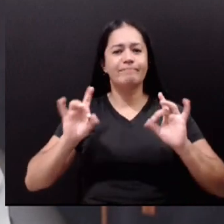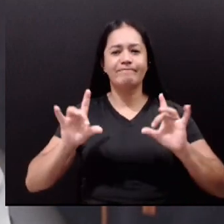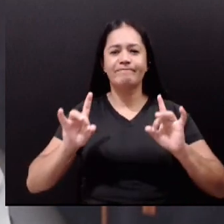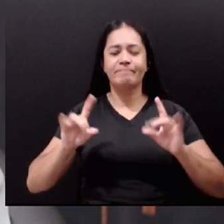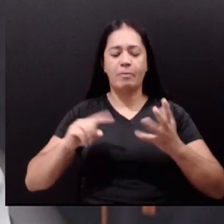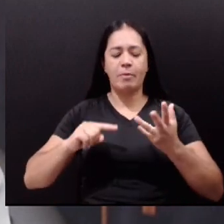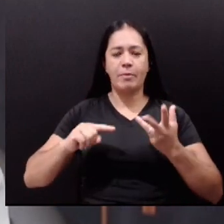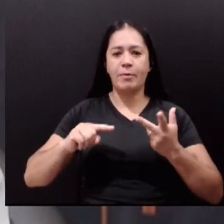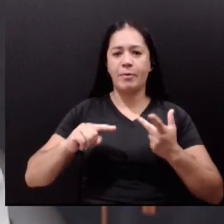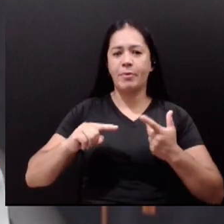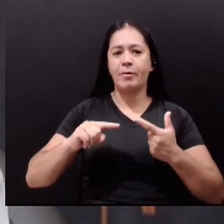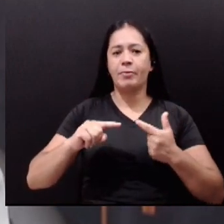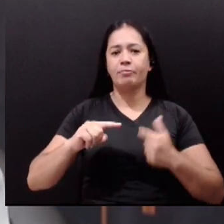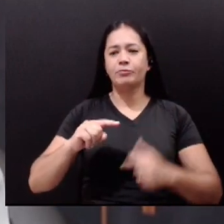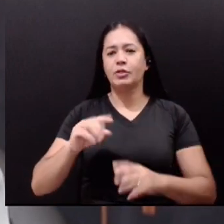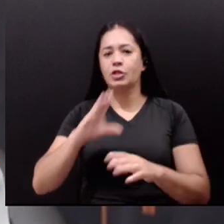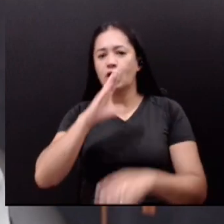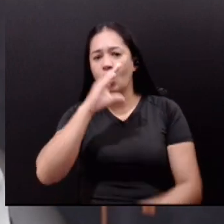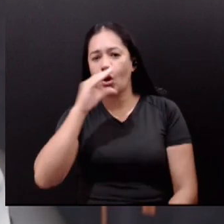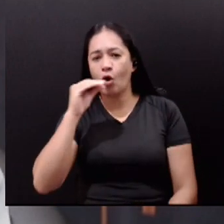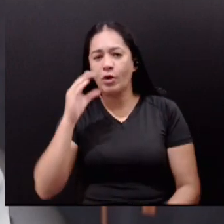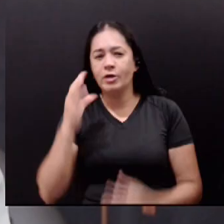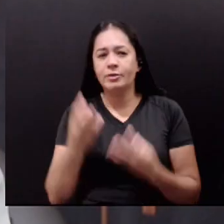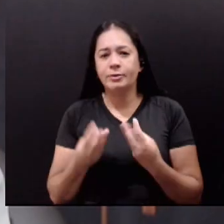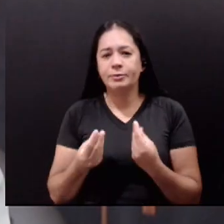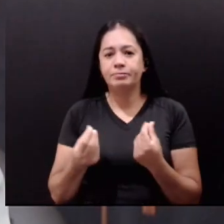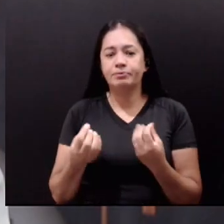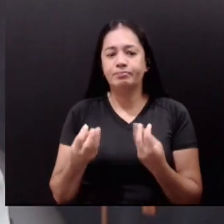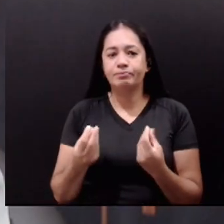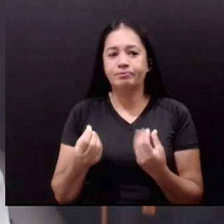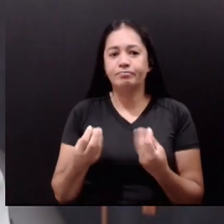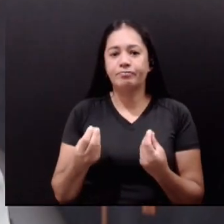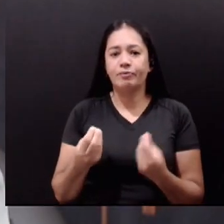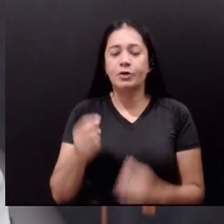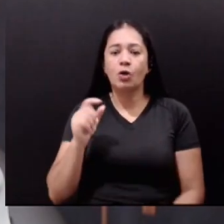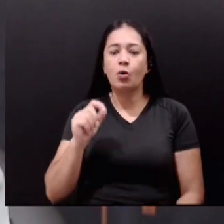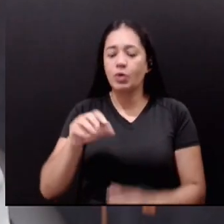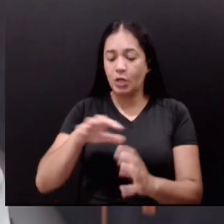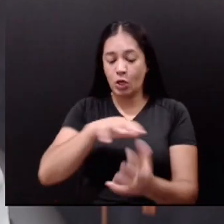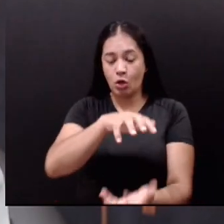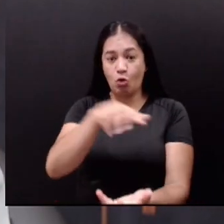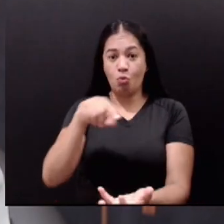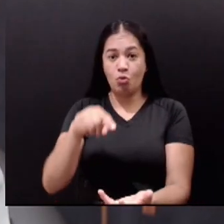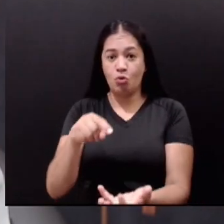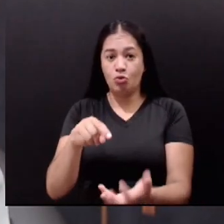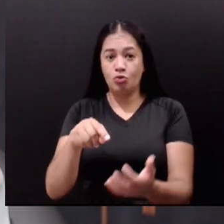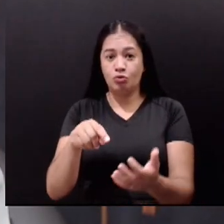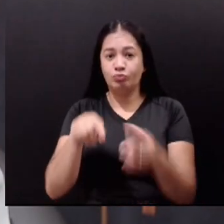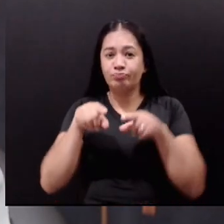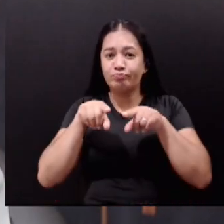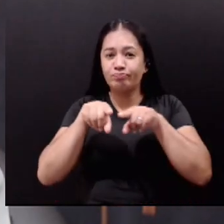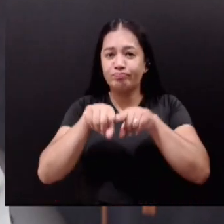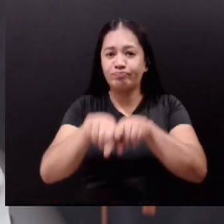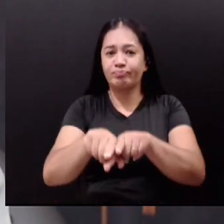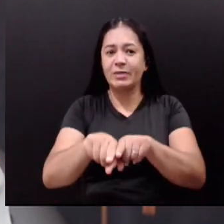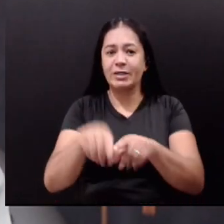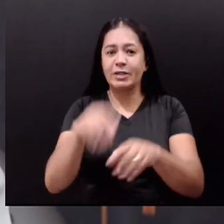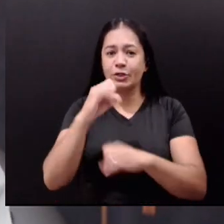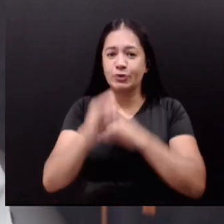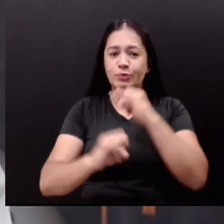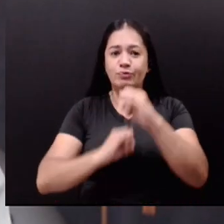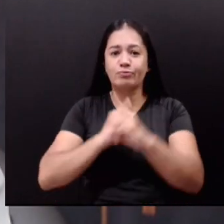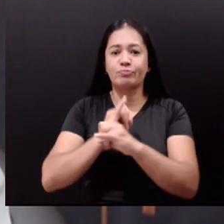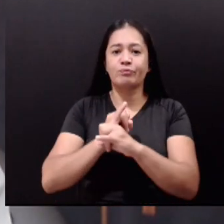do adolescente, o que esse mundo paralelo, digital, ele faz com